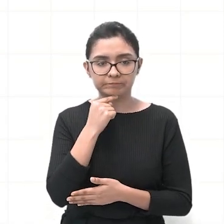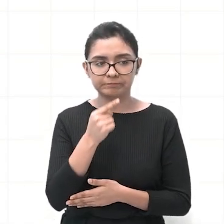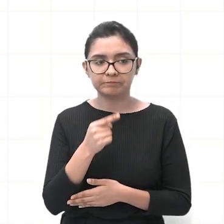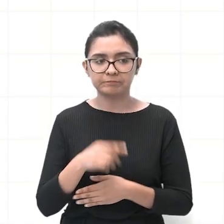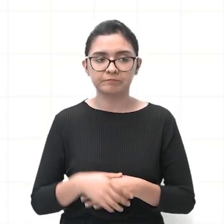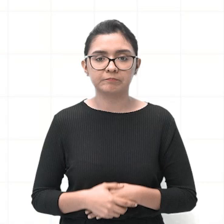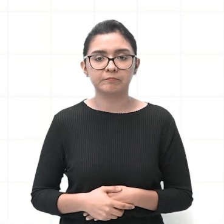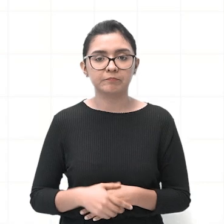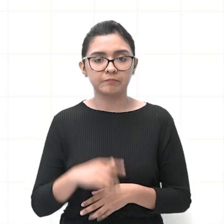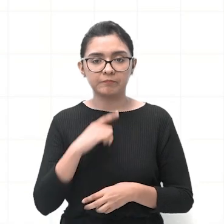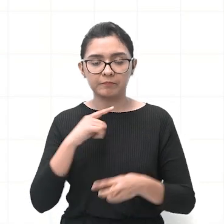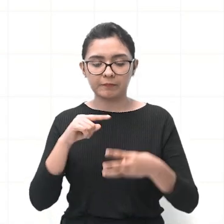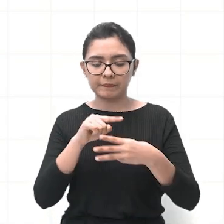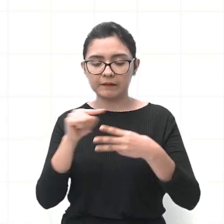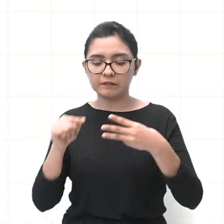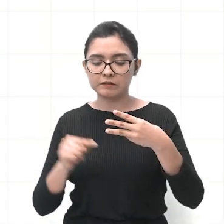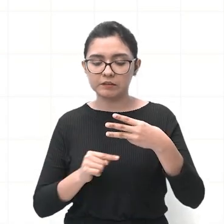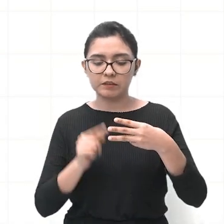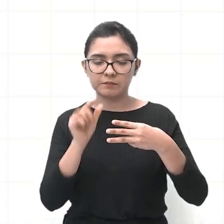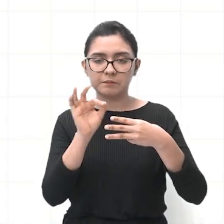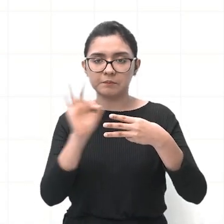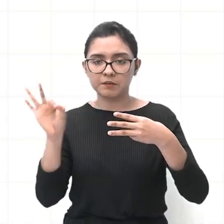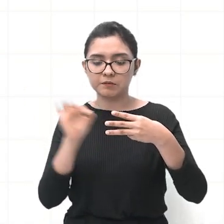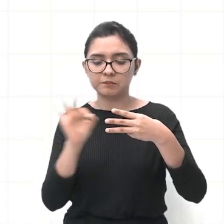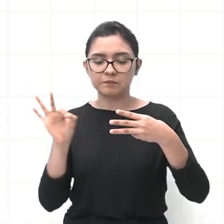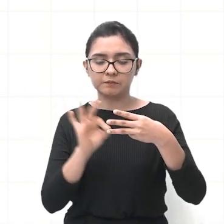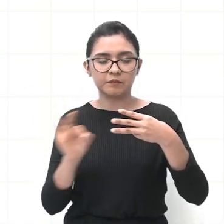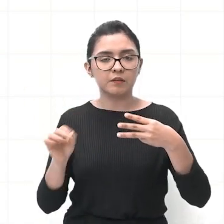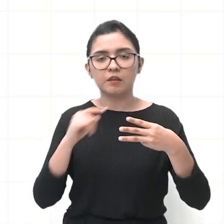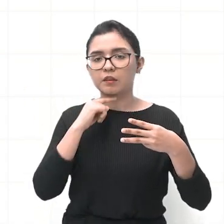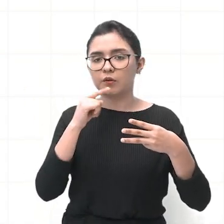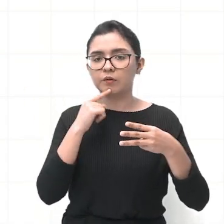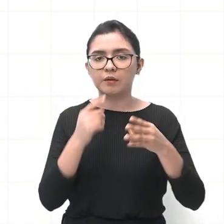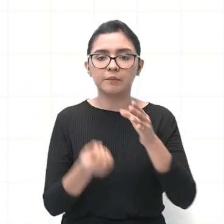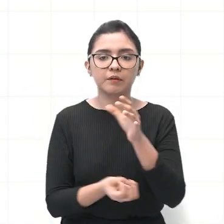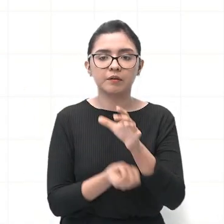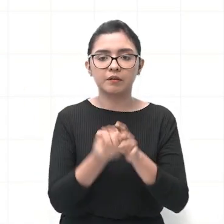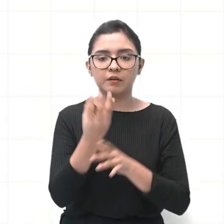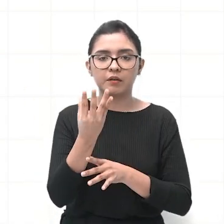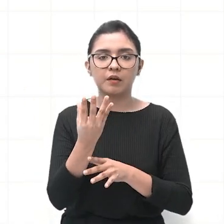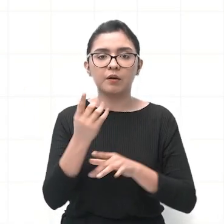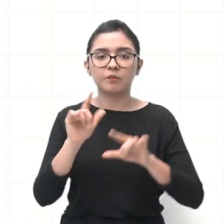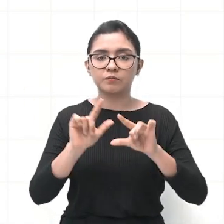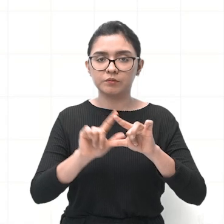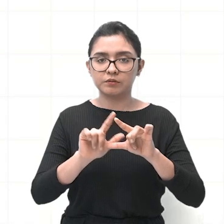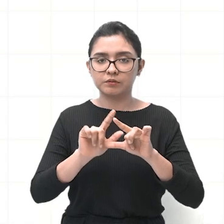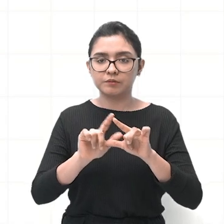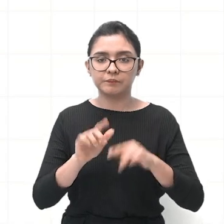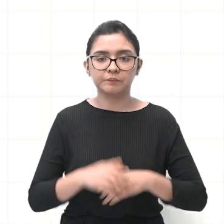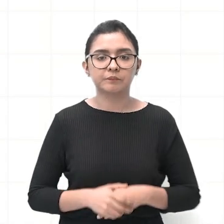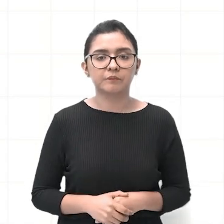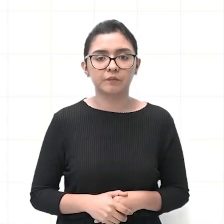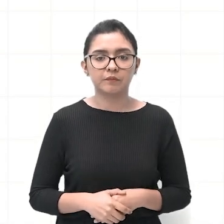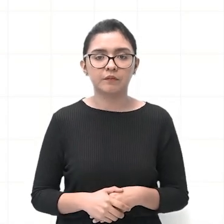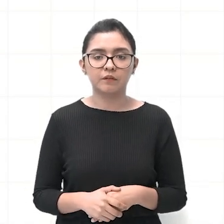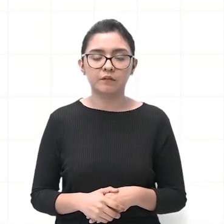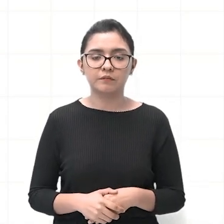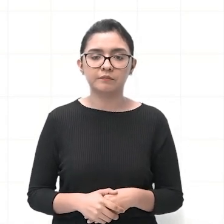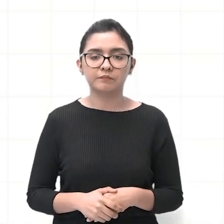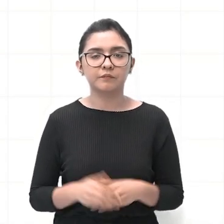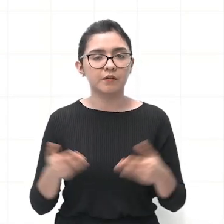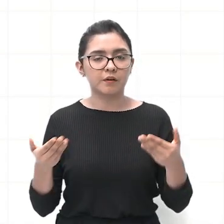seja, esses três segmentos aí não formam o nosso triângulo. Agora vamos ver,